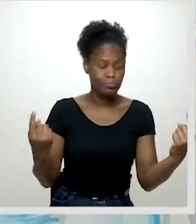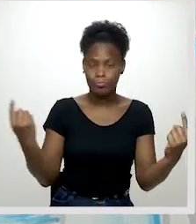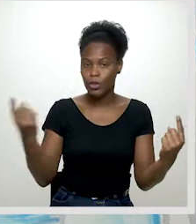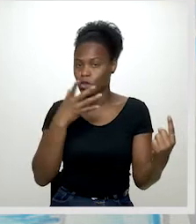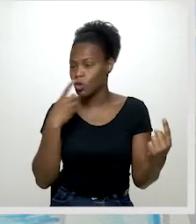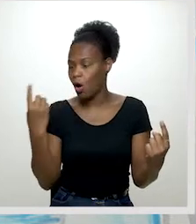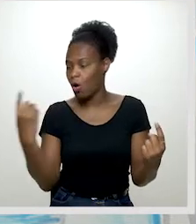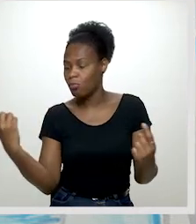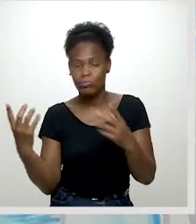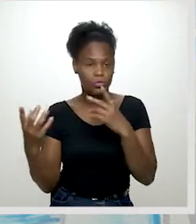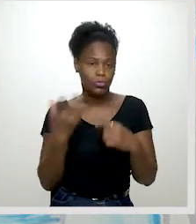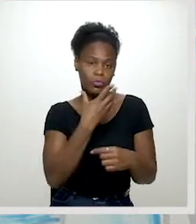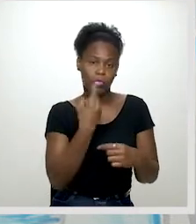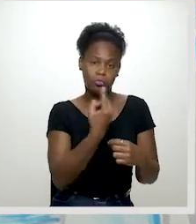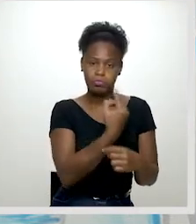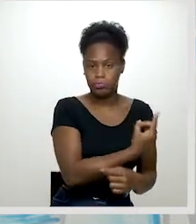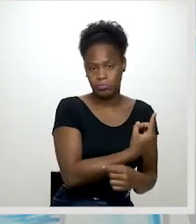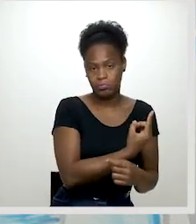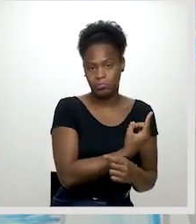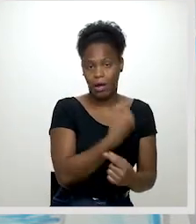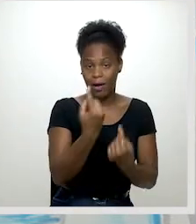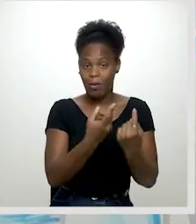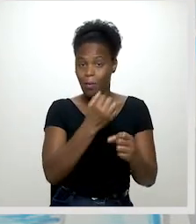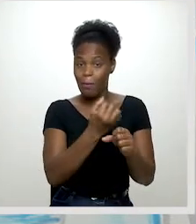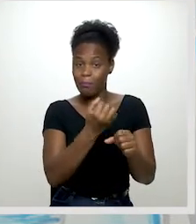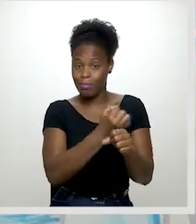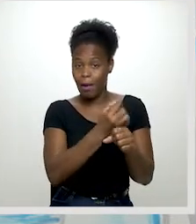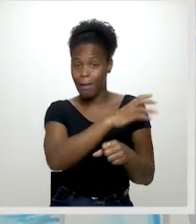seu país. Alexandre Oparin